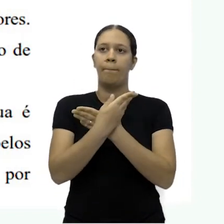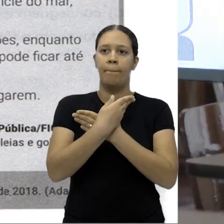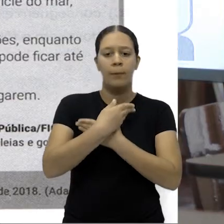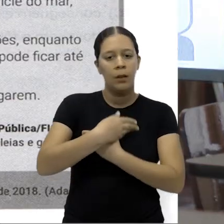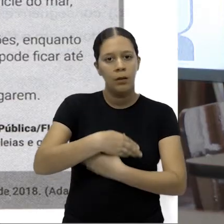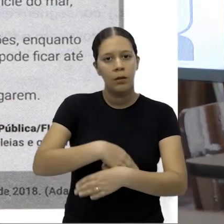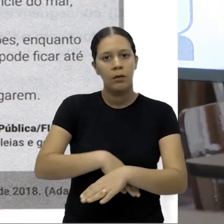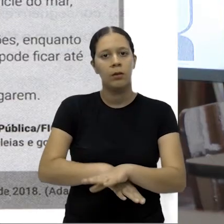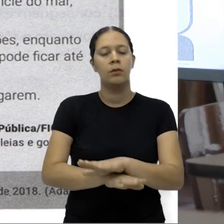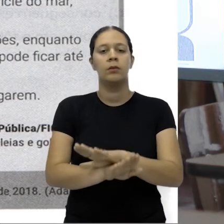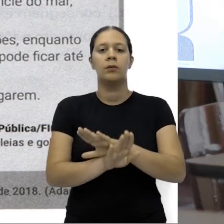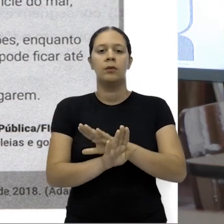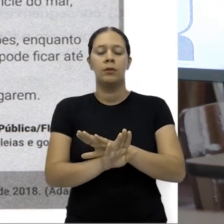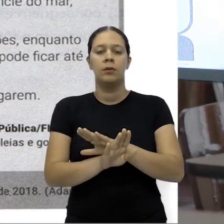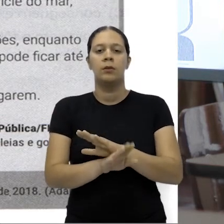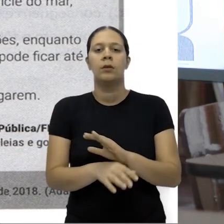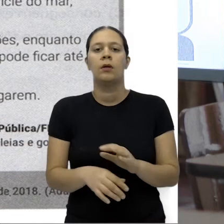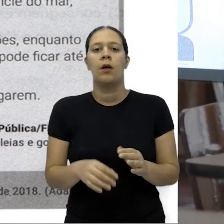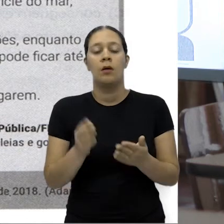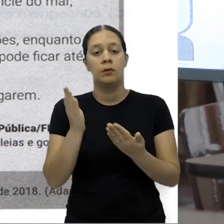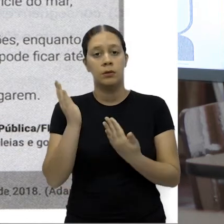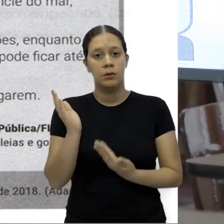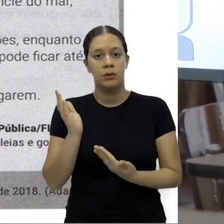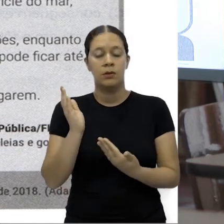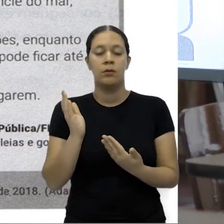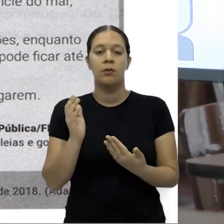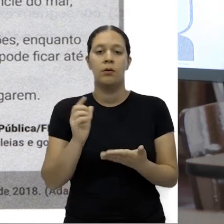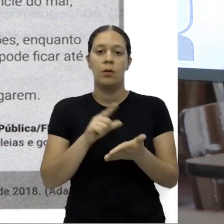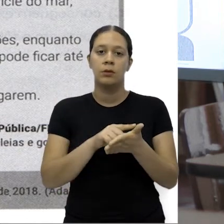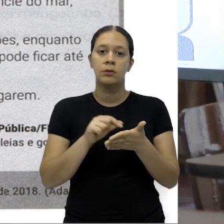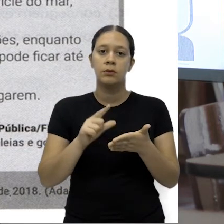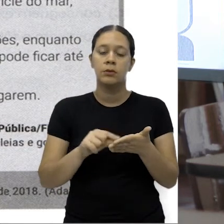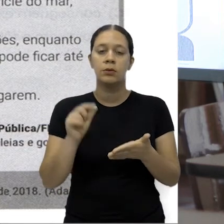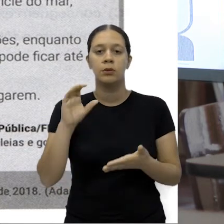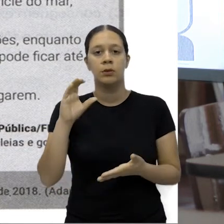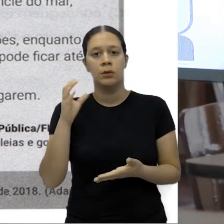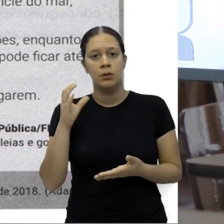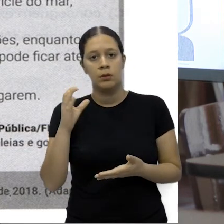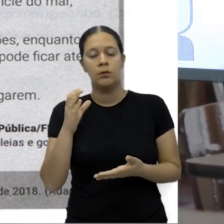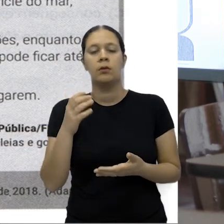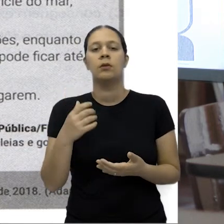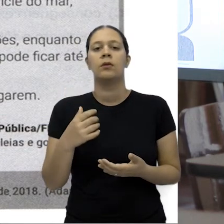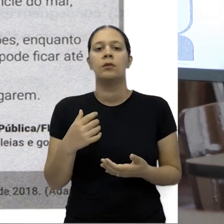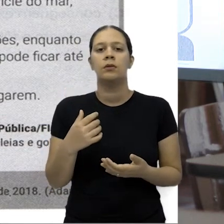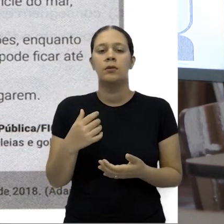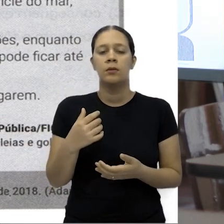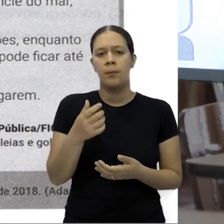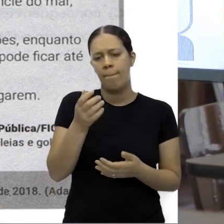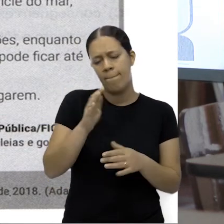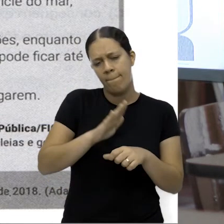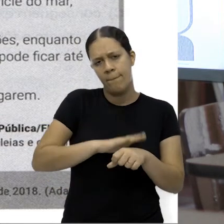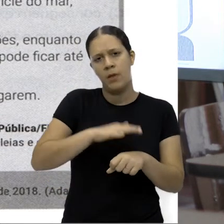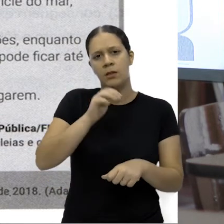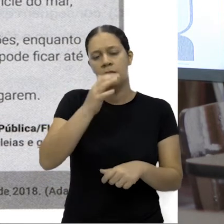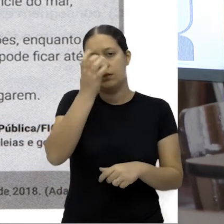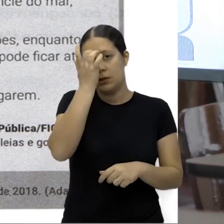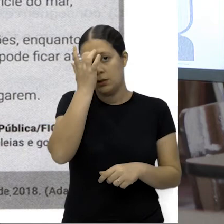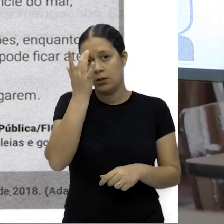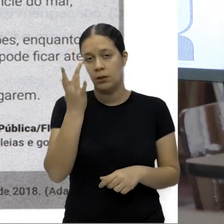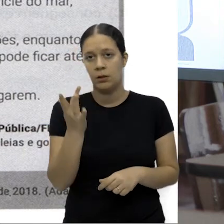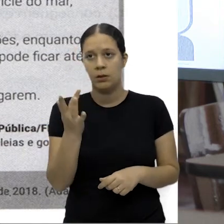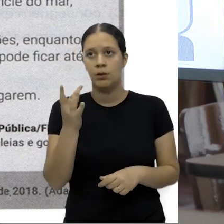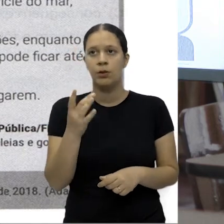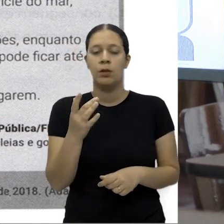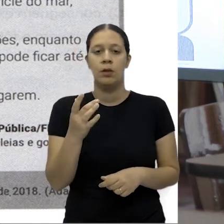baleias. Nesse outro aqui, é um artigo de divulgação científica que fala de forma mais